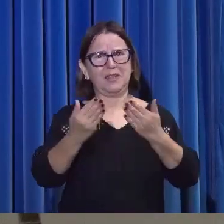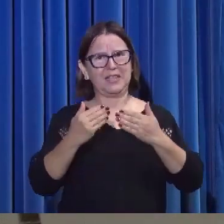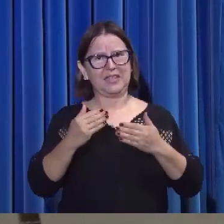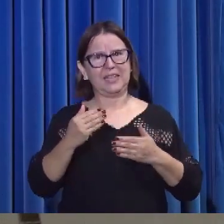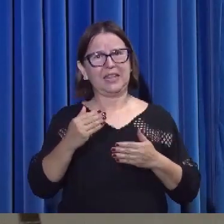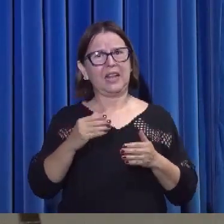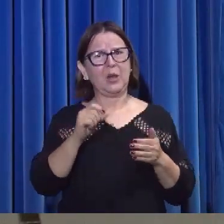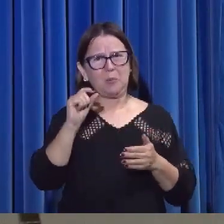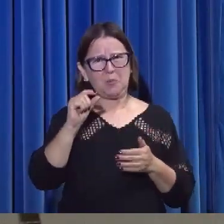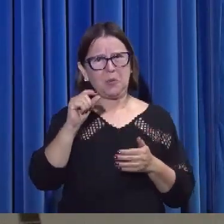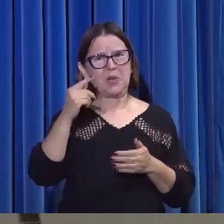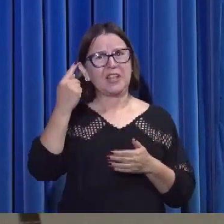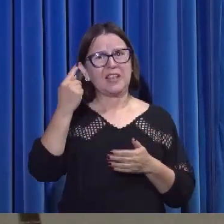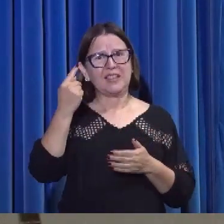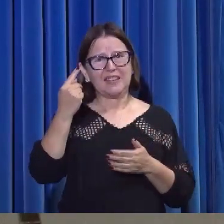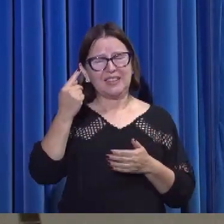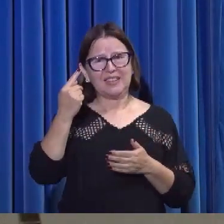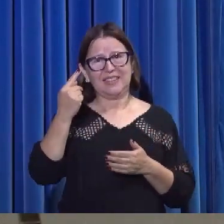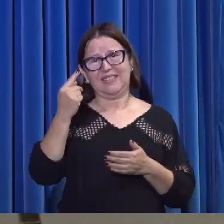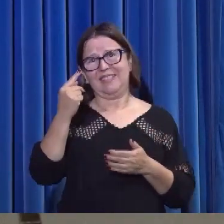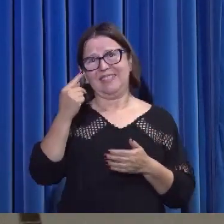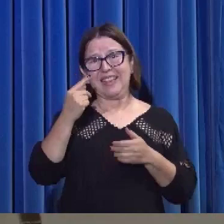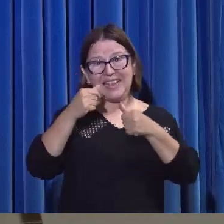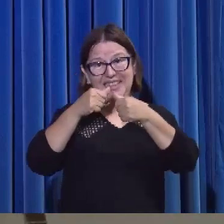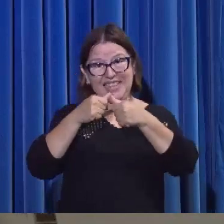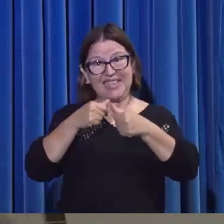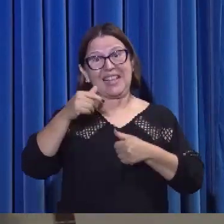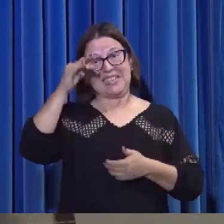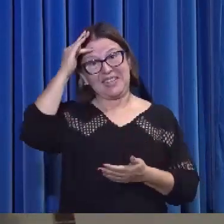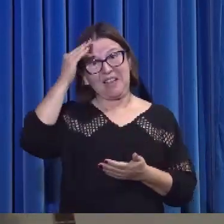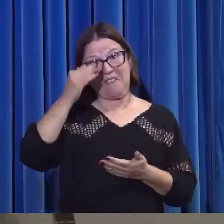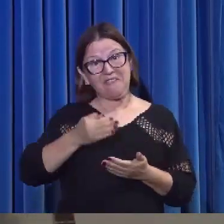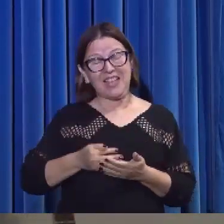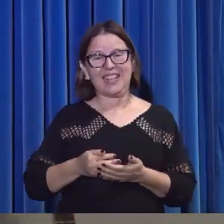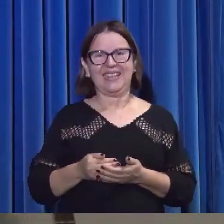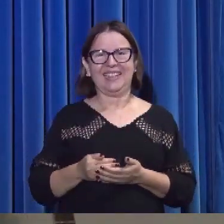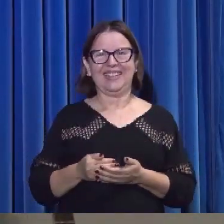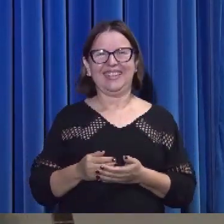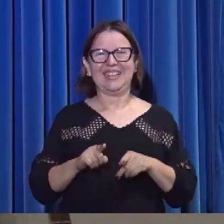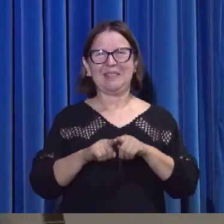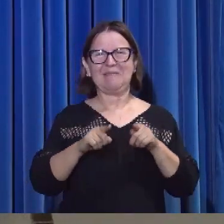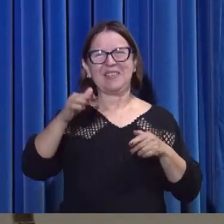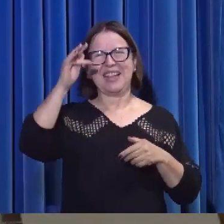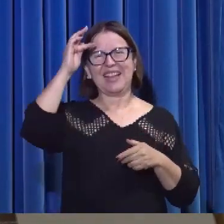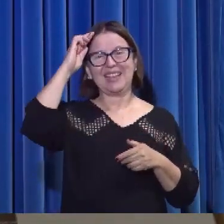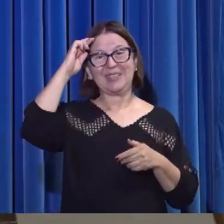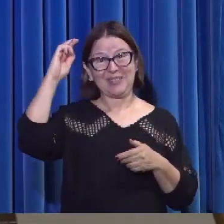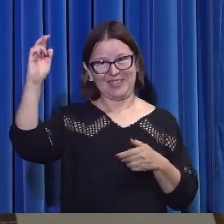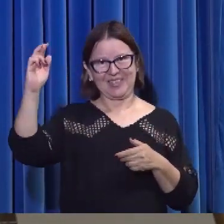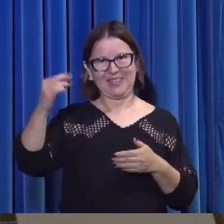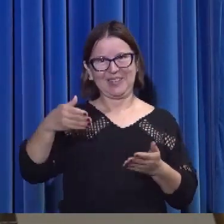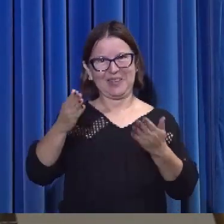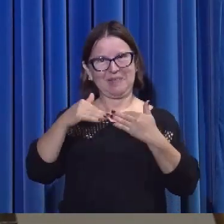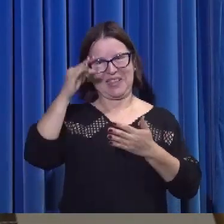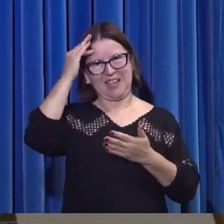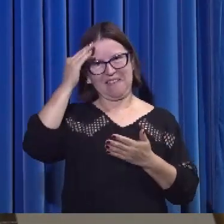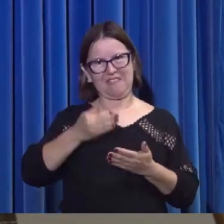Mas é o Senhor que coloca isso no coração. Por isso que eu posso viver nesse mundo sem medo de morrer.